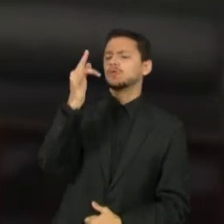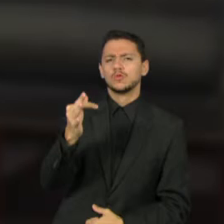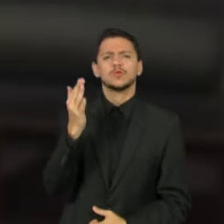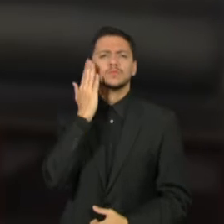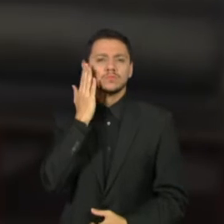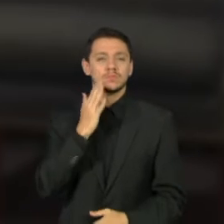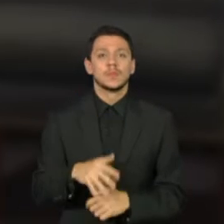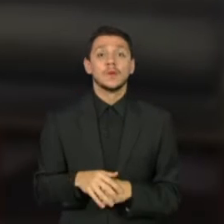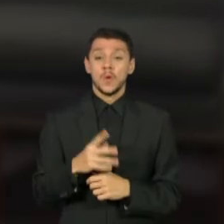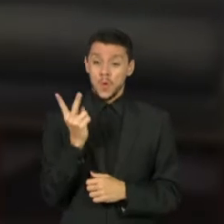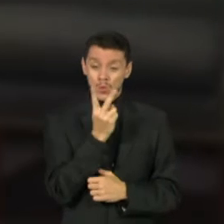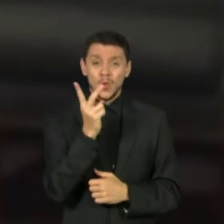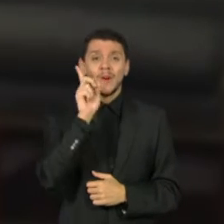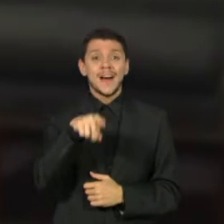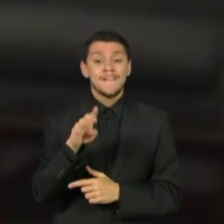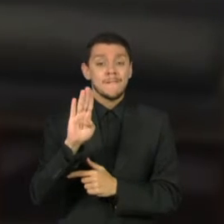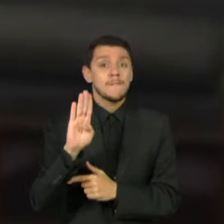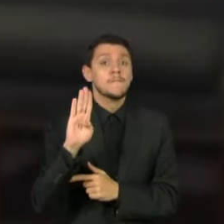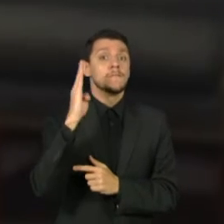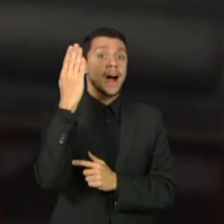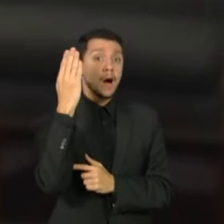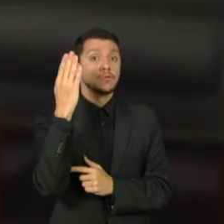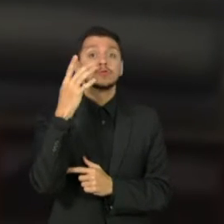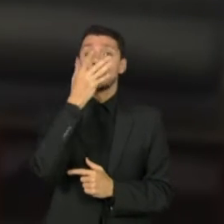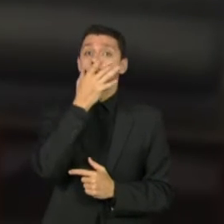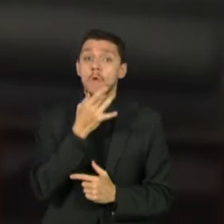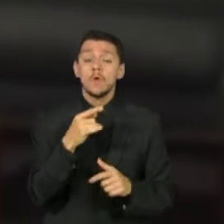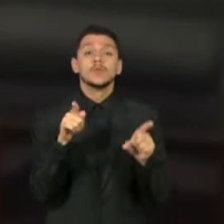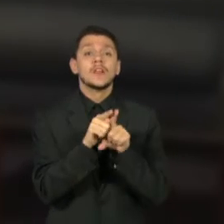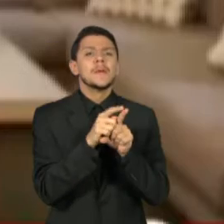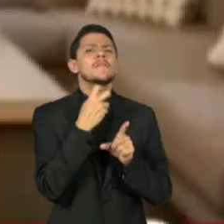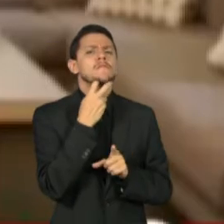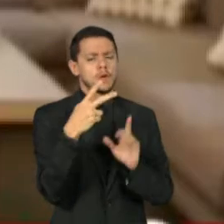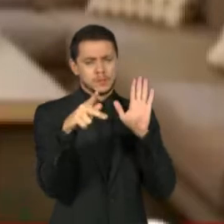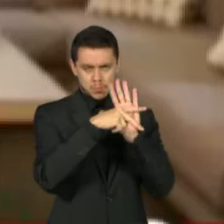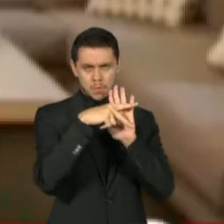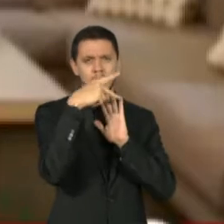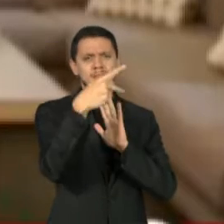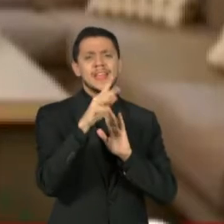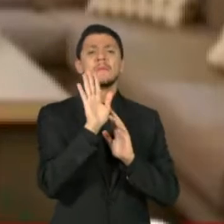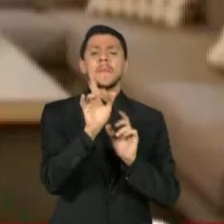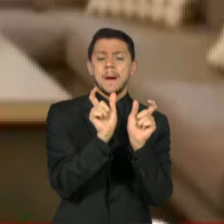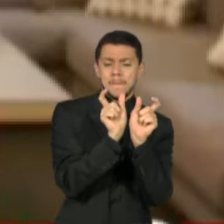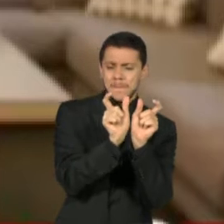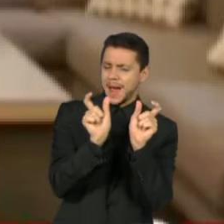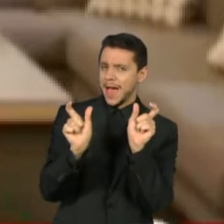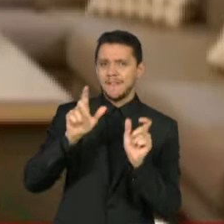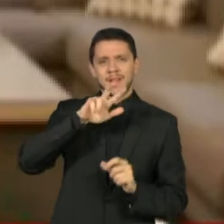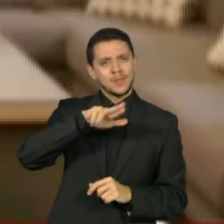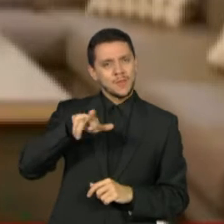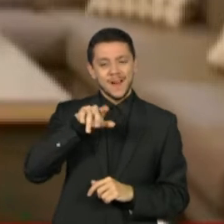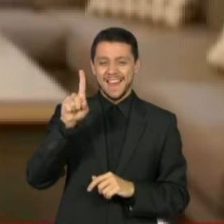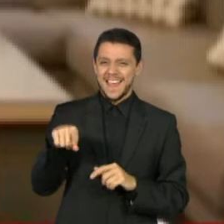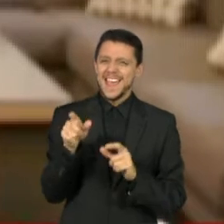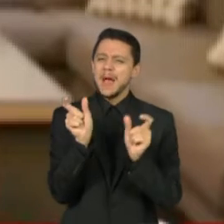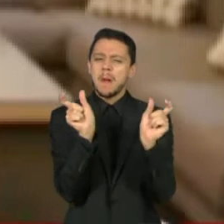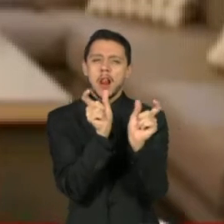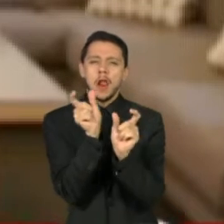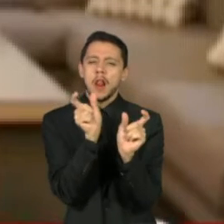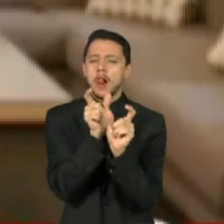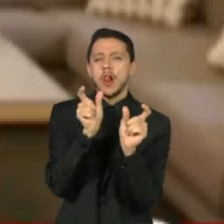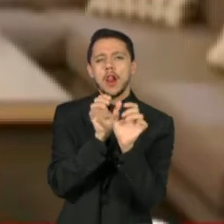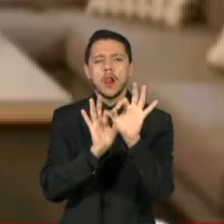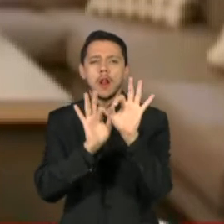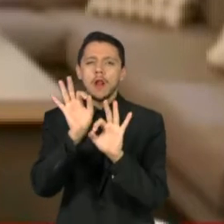são falsos. Os rostos e as vozes são deles, mas não as palavras, que foram manipuladas. Este tipo